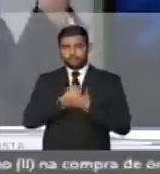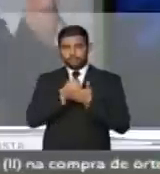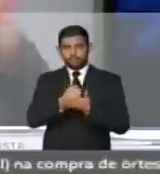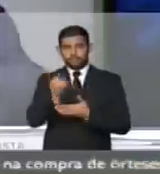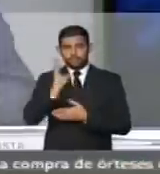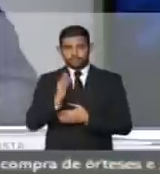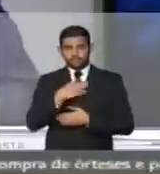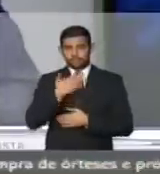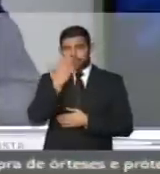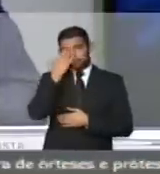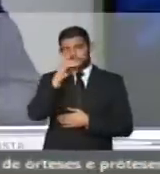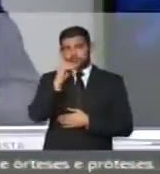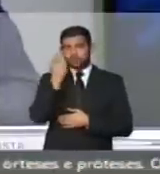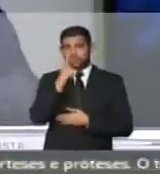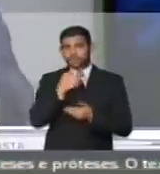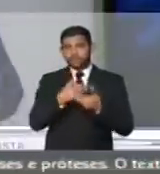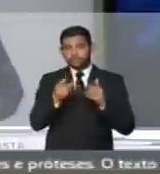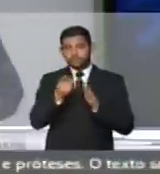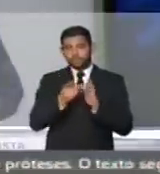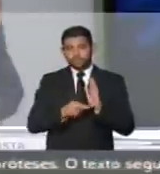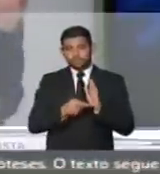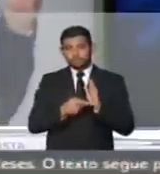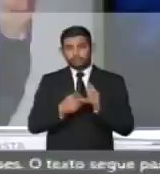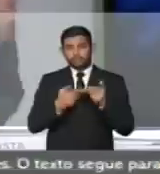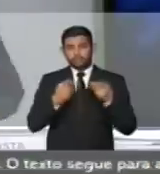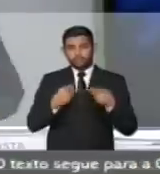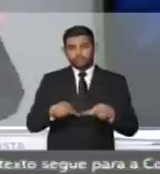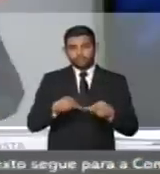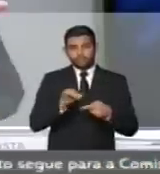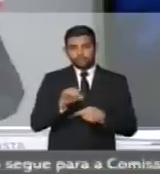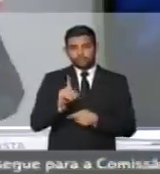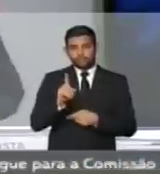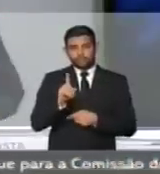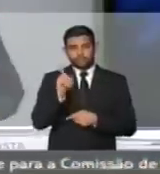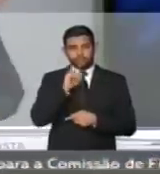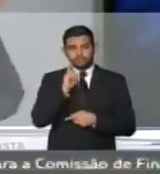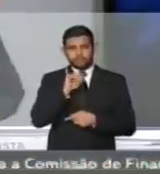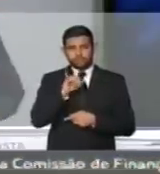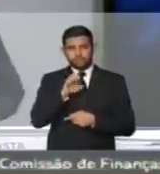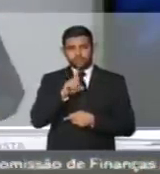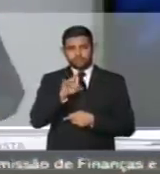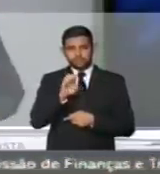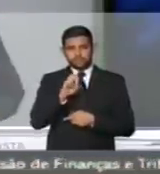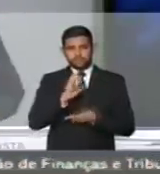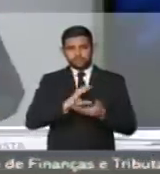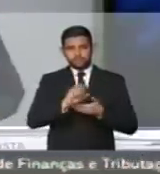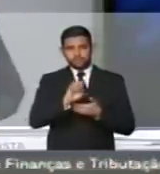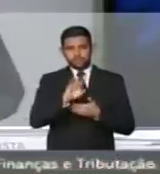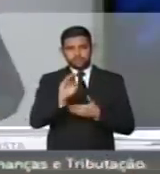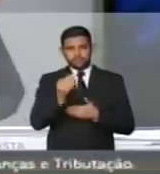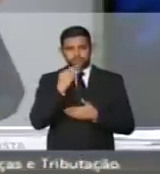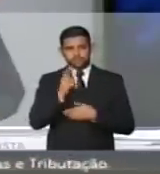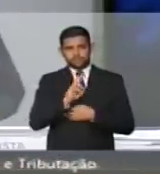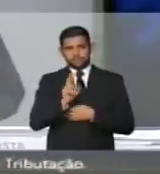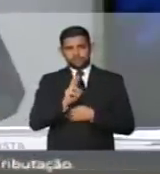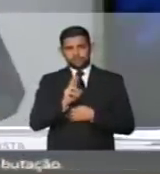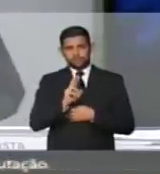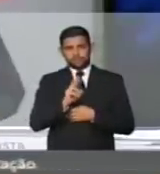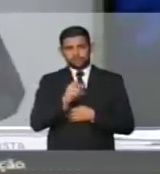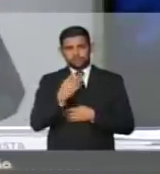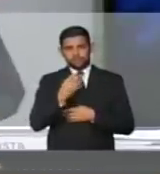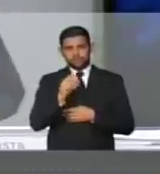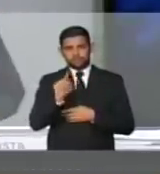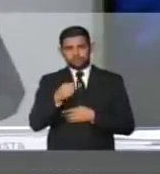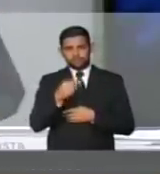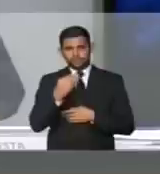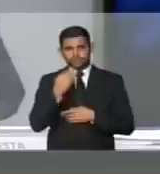graças a Deus. E foi o que fizemos, trouxemos para o Poaçu um grupo americano, o IAD, que botou US$ 800 milhões,